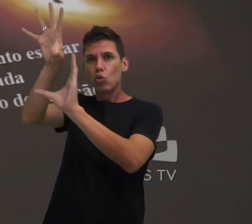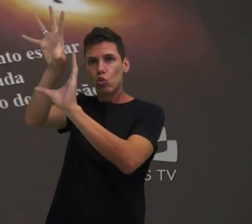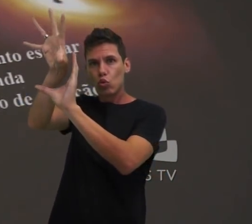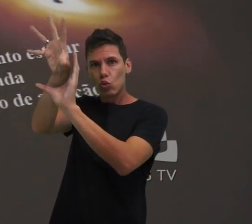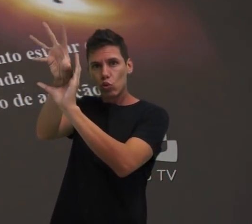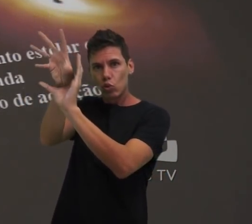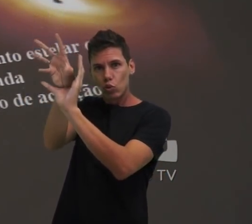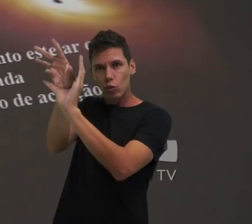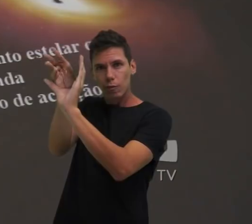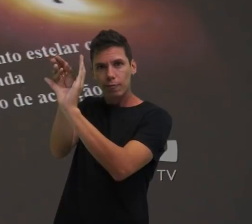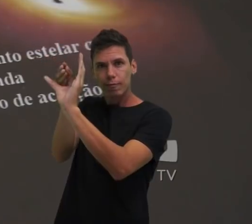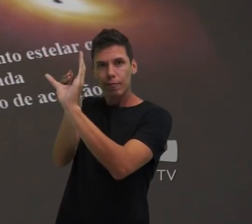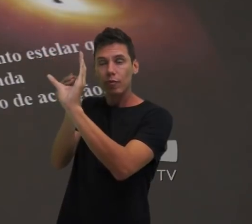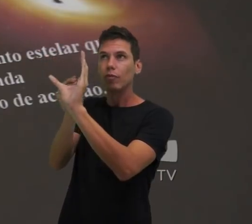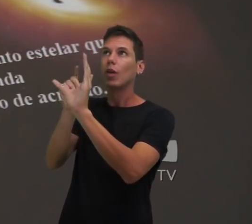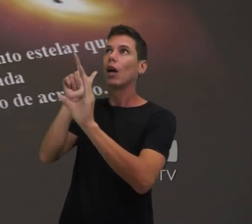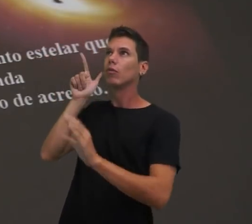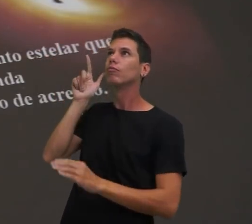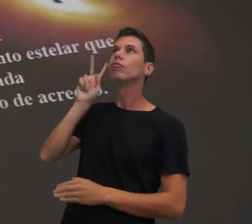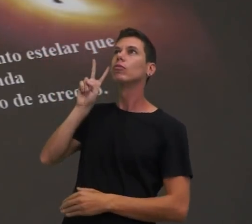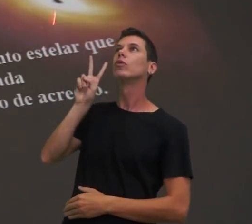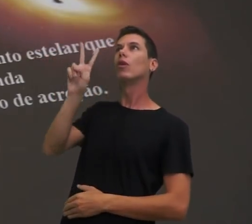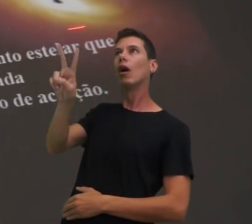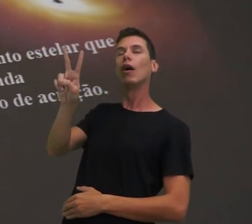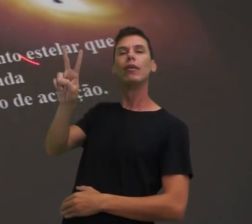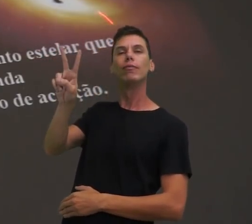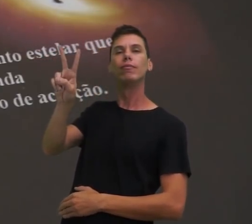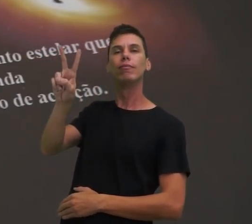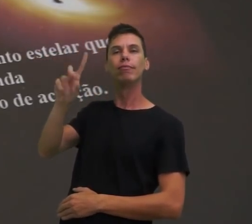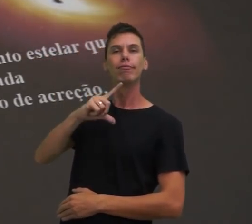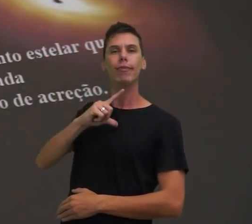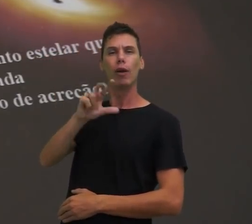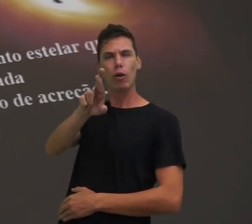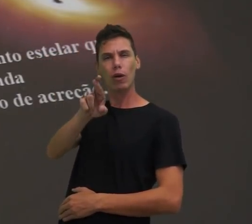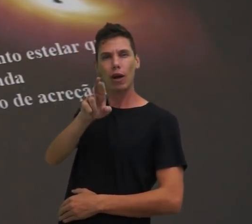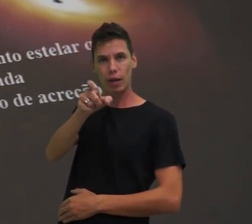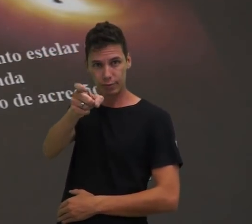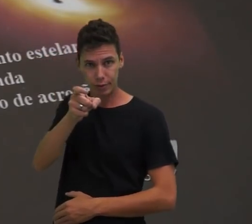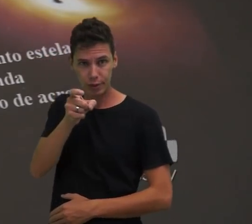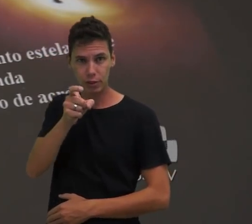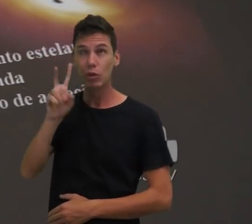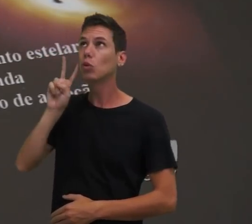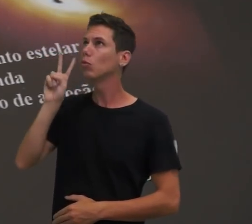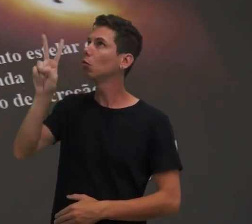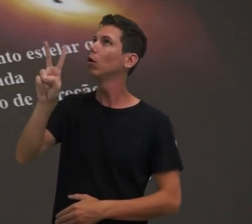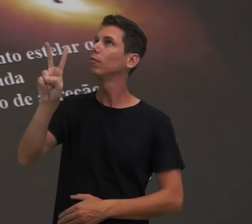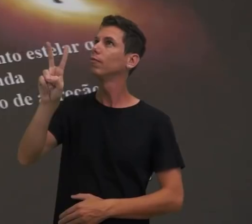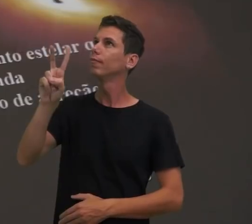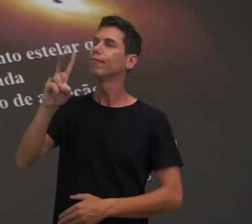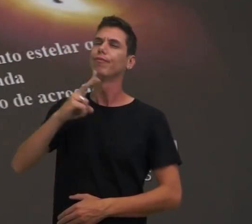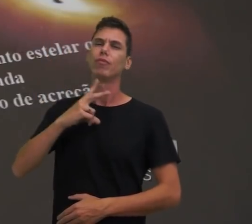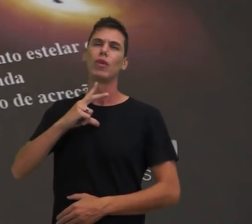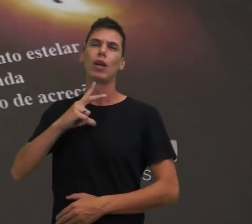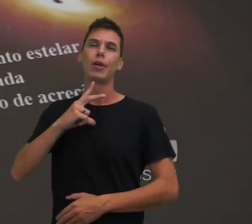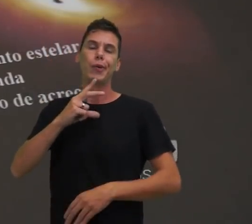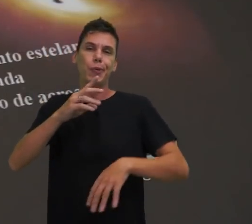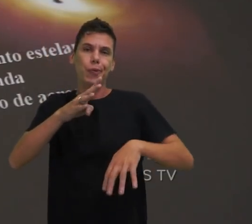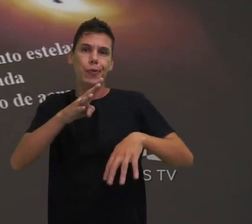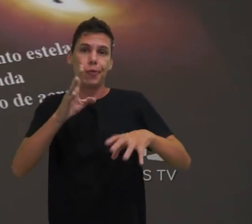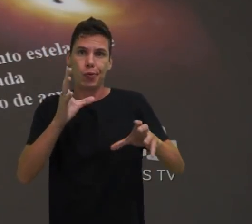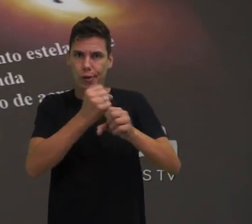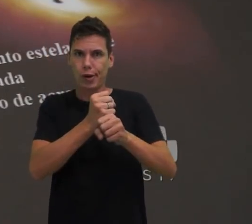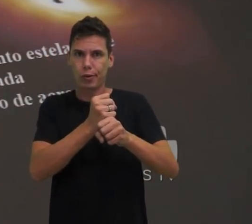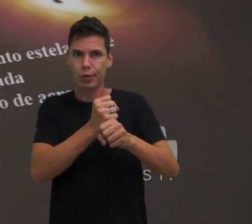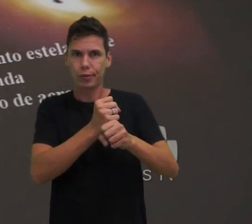caso aqui, aí tu consegue ver ele pelo raio-x do material que está caindo, tá? Mas é que isso é uma estimativa pelo número